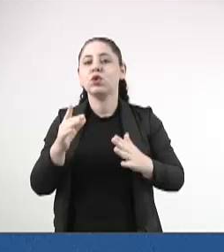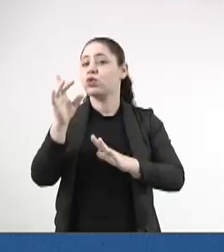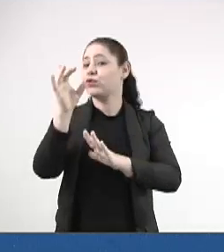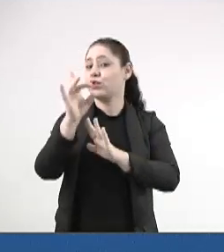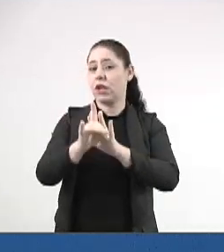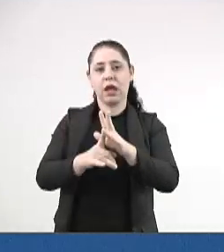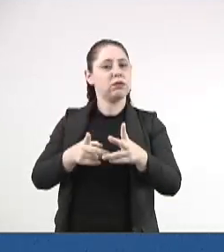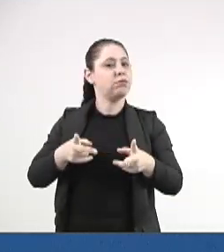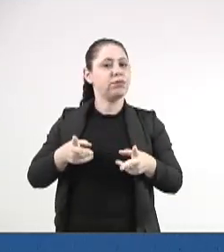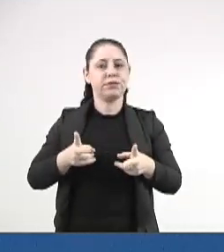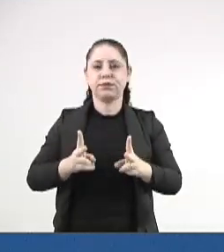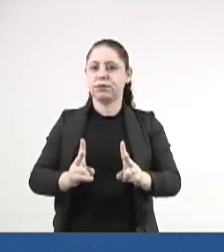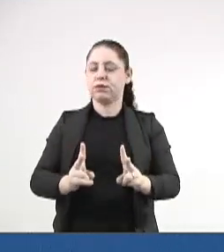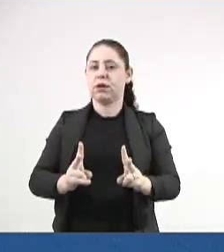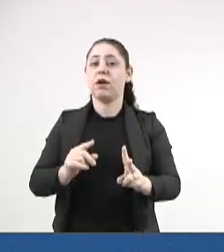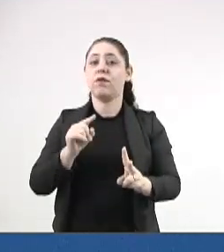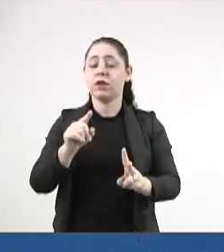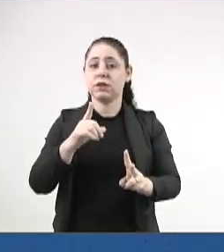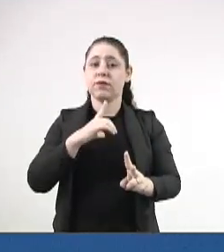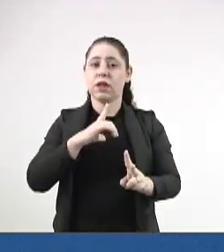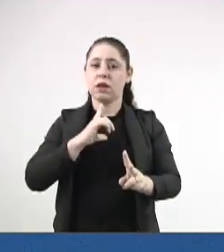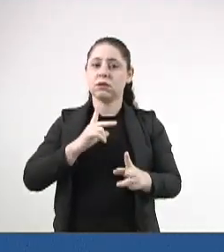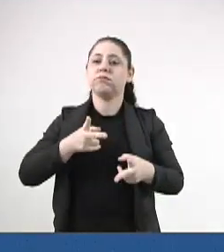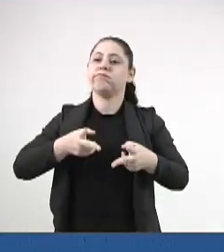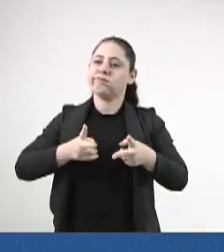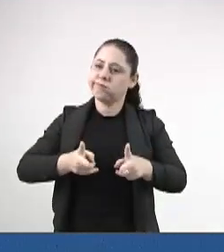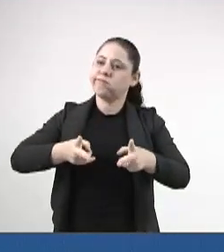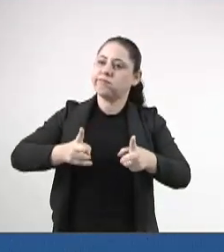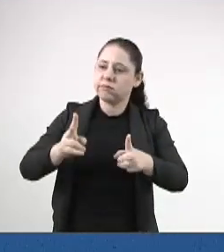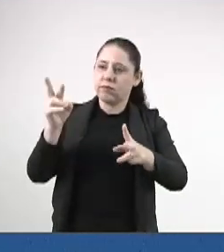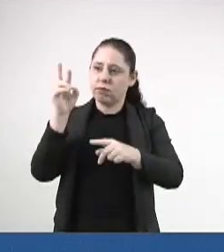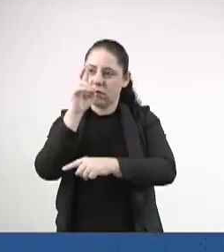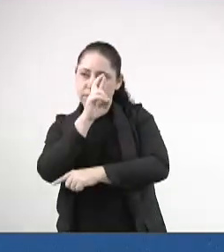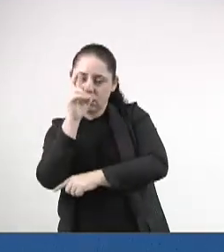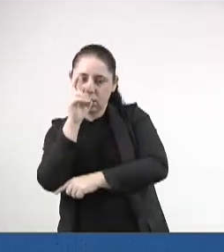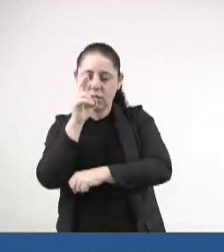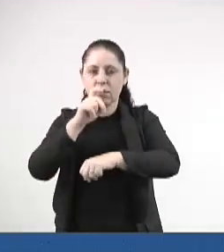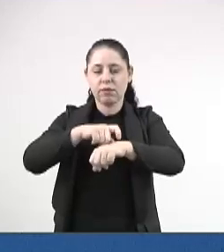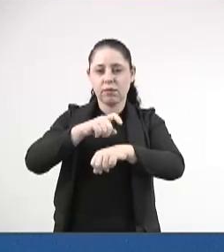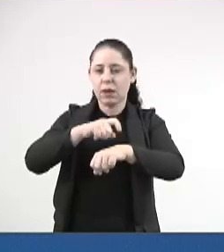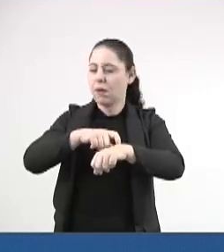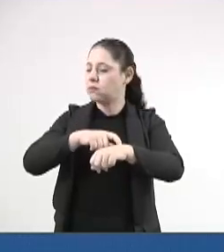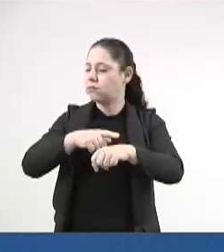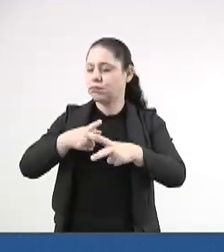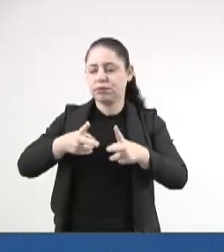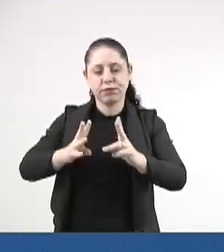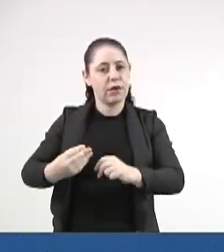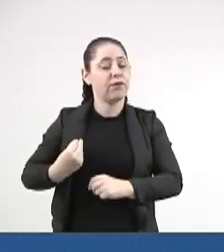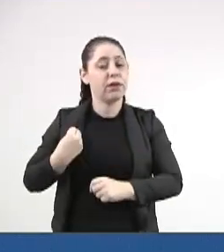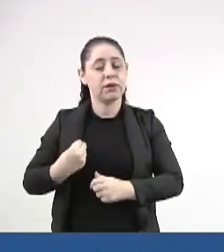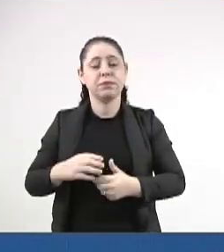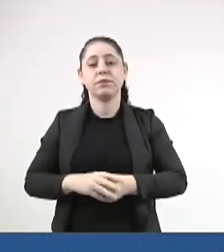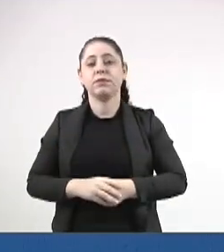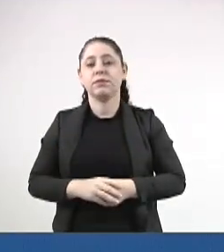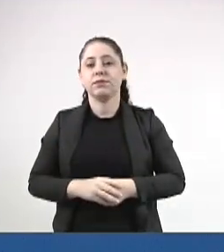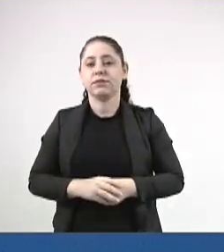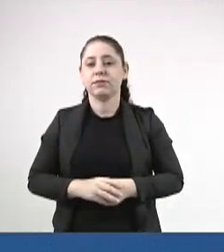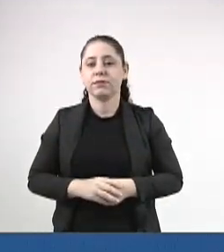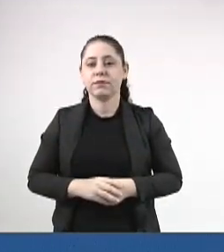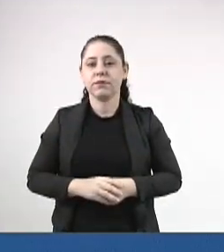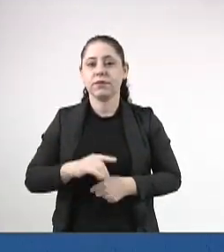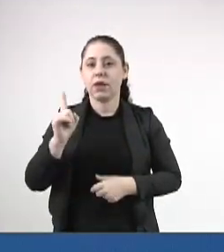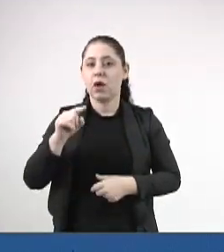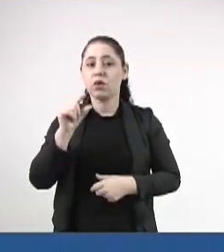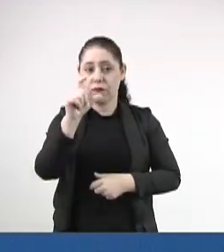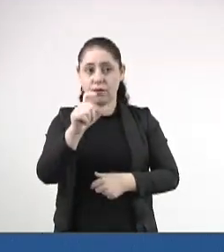são permanentes. Você terá que manter-se vigilante durante toda a sua vida. Então, é